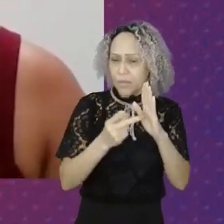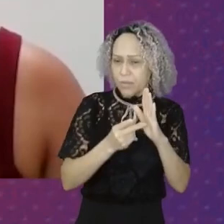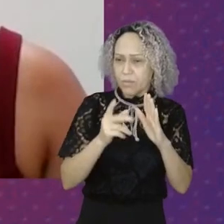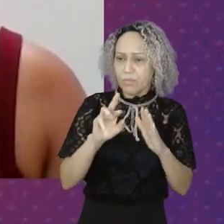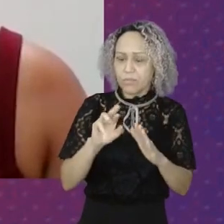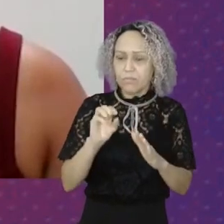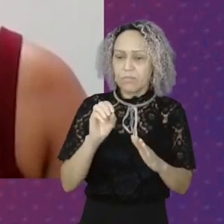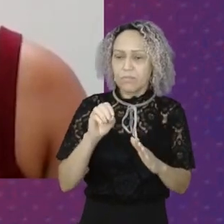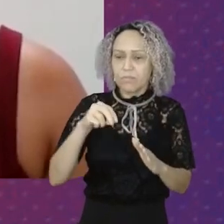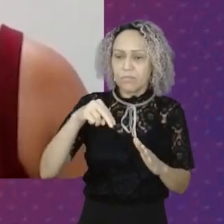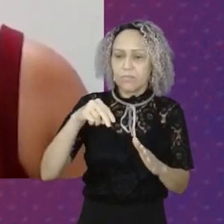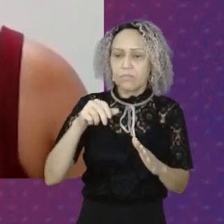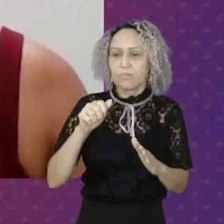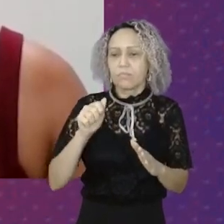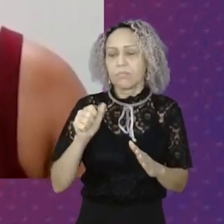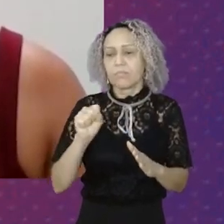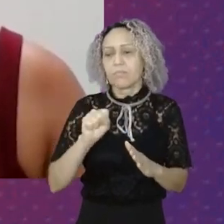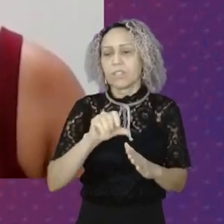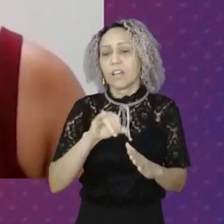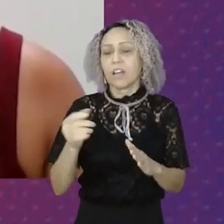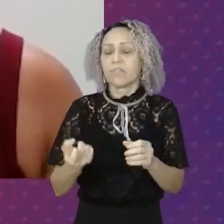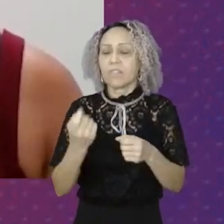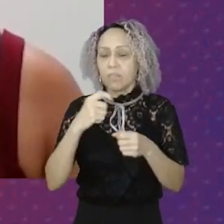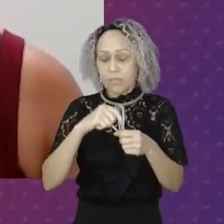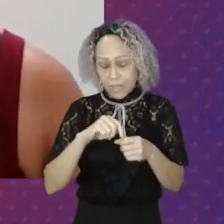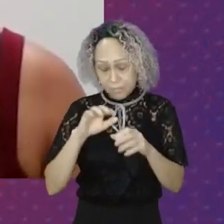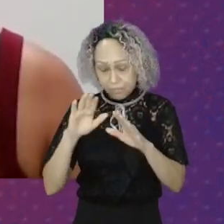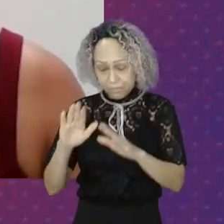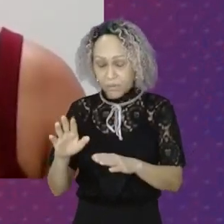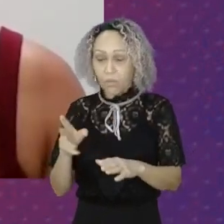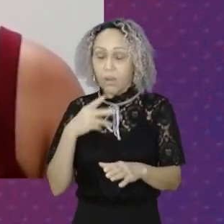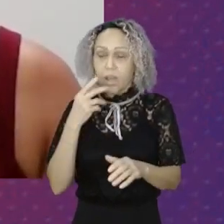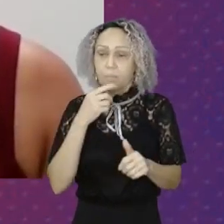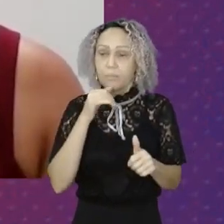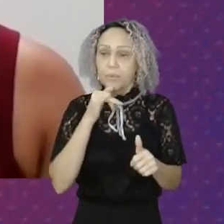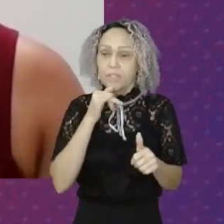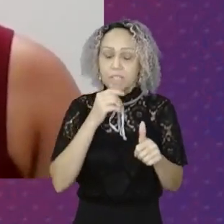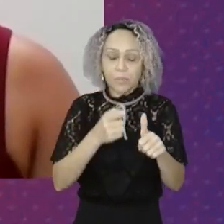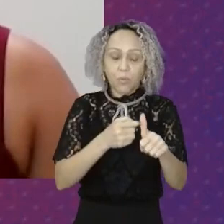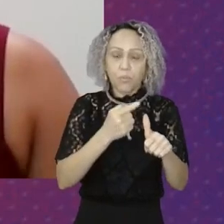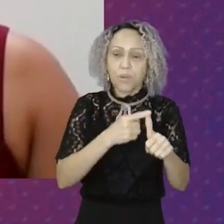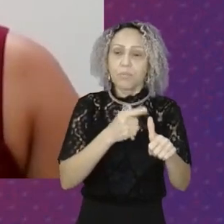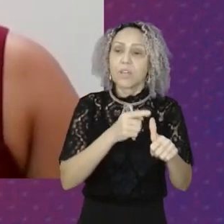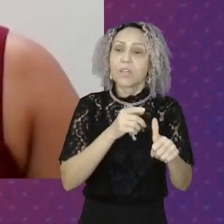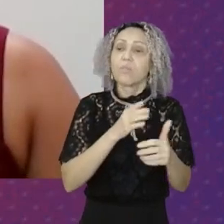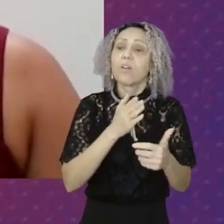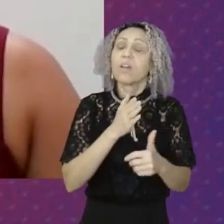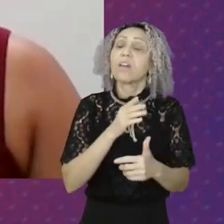que é o de enfrentamento à violência contra a mulher, em especial enfrentamento ao feminicídio,